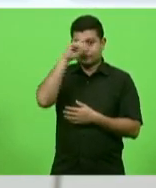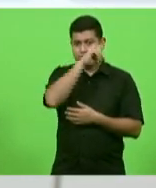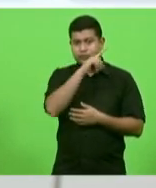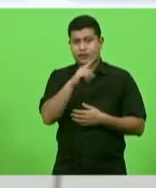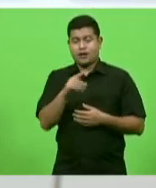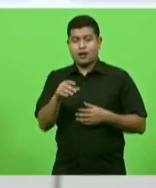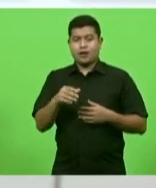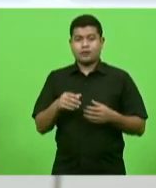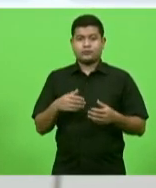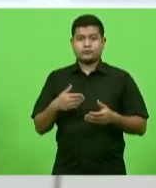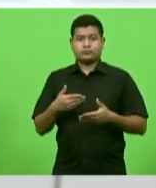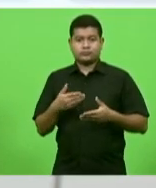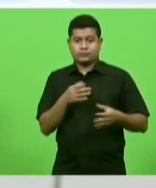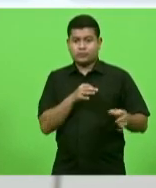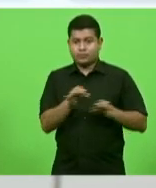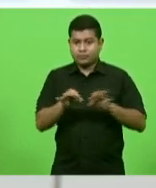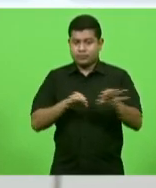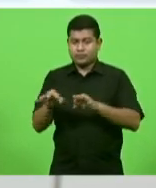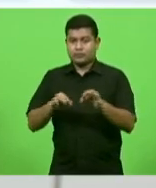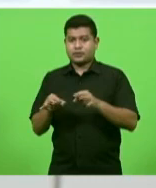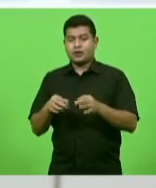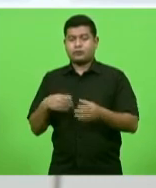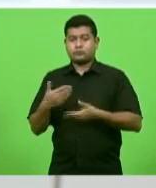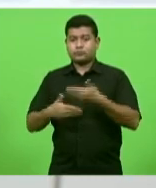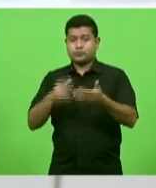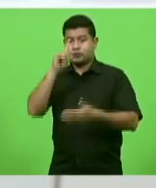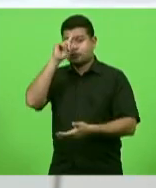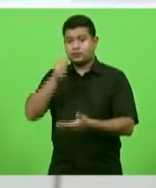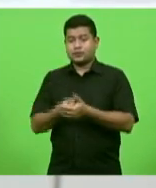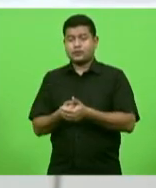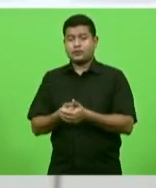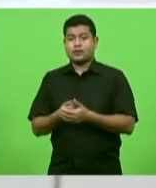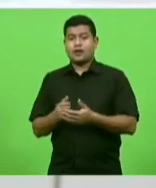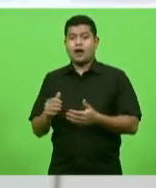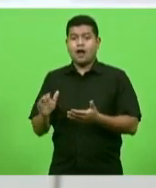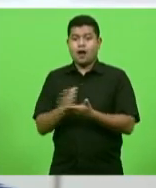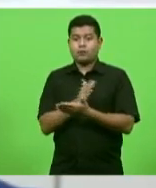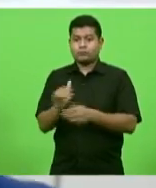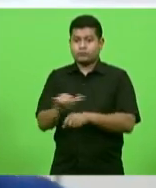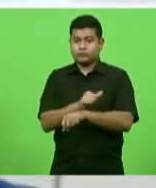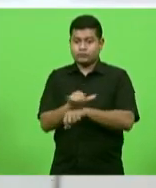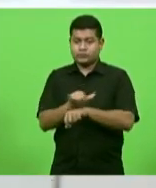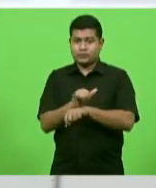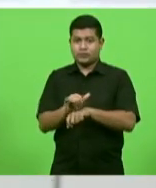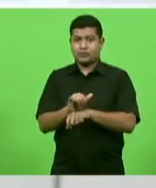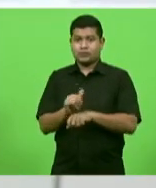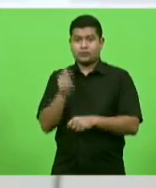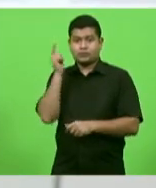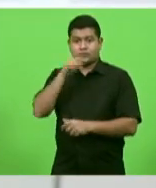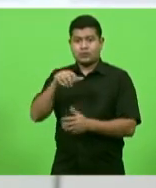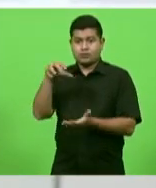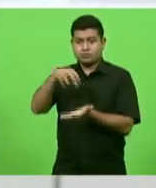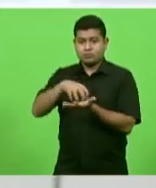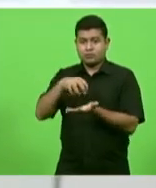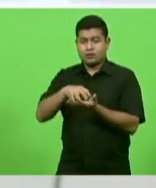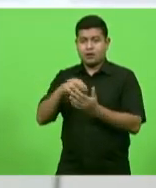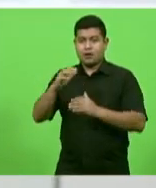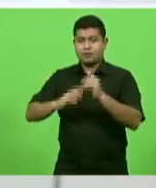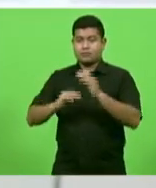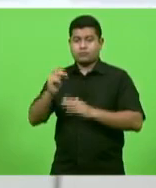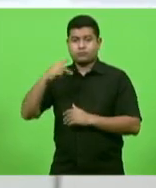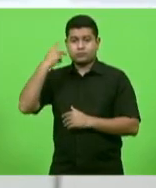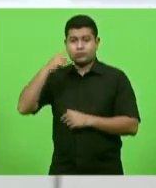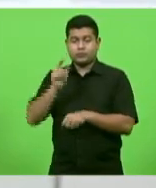na preparação e execução nós estamos equipamento medidas foram tomadas para centralizar e aprimorar políticas